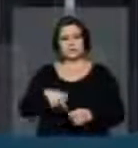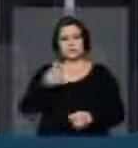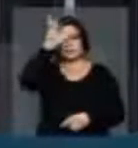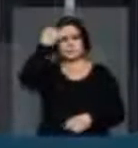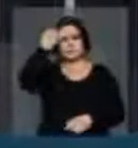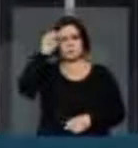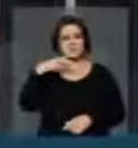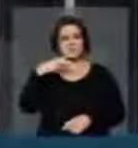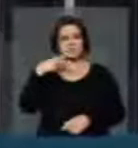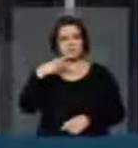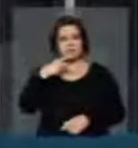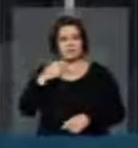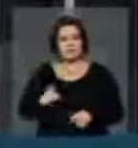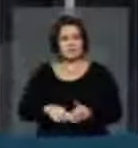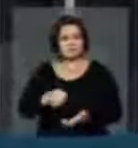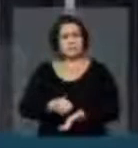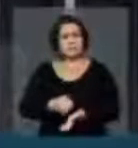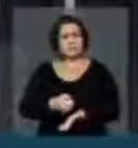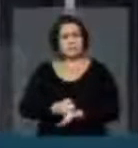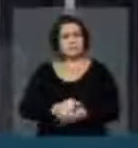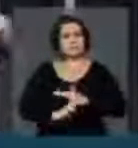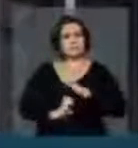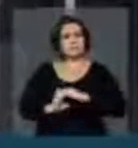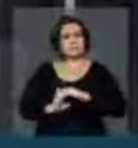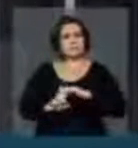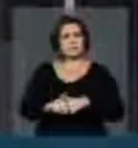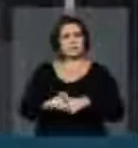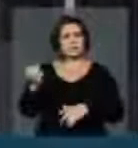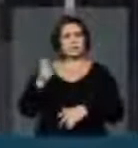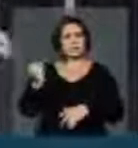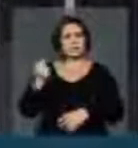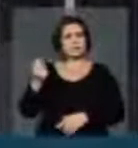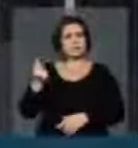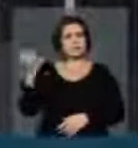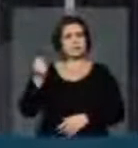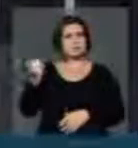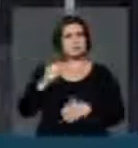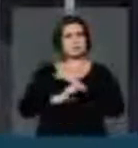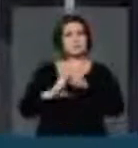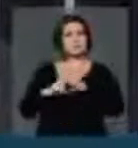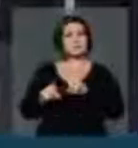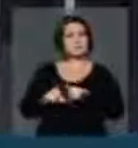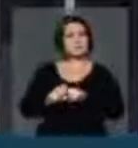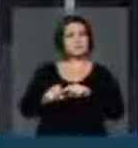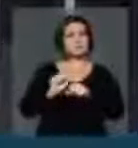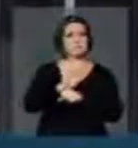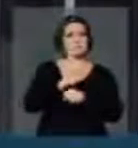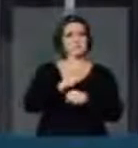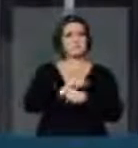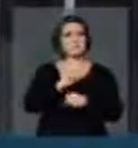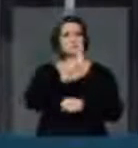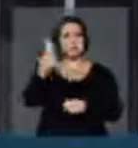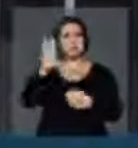e vereadores, pressionando empresas, recebendo dinheiro de empresas, que nós vamos nominar